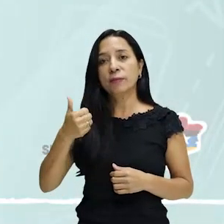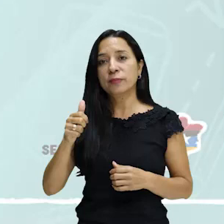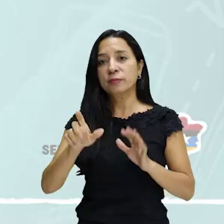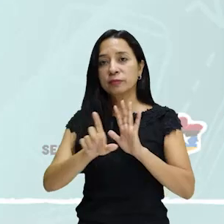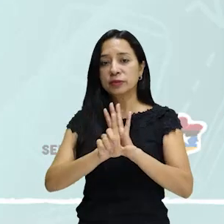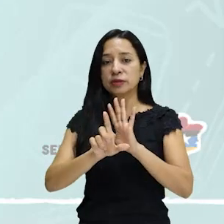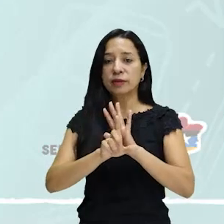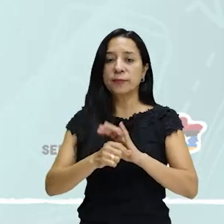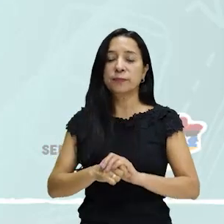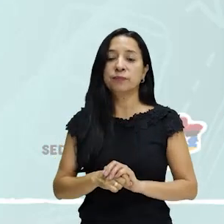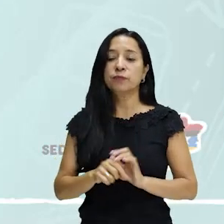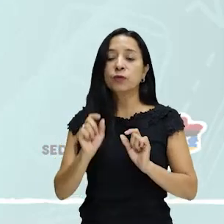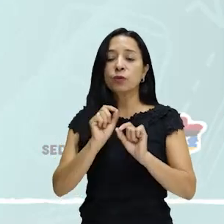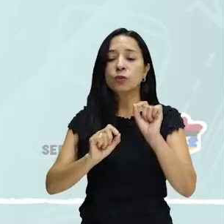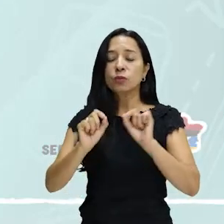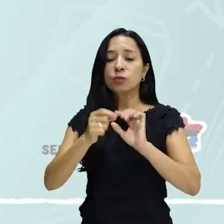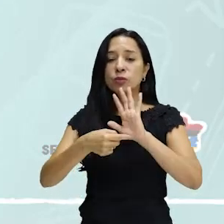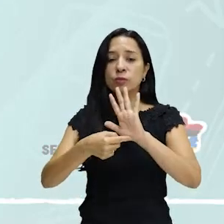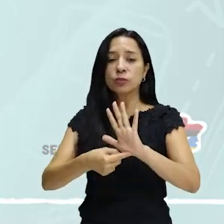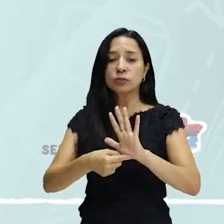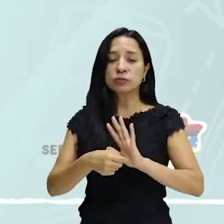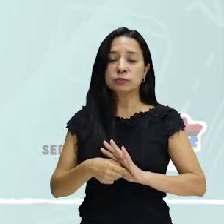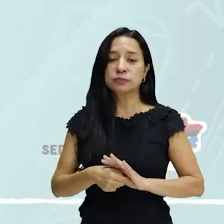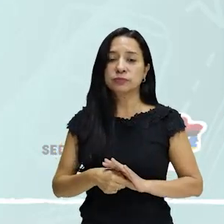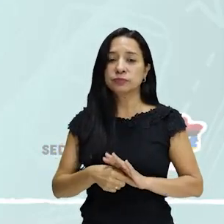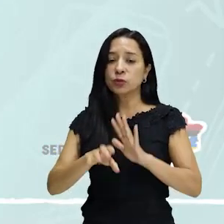Kepler. A primeira lei de Kepler